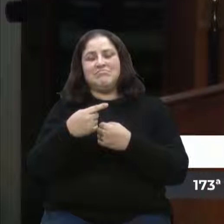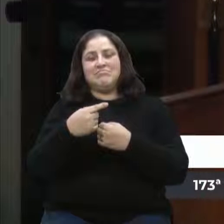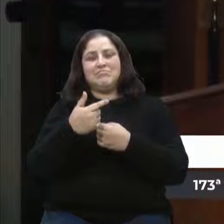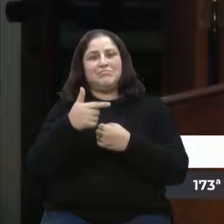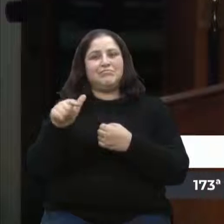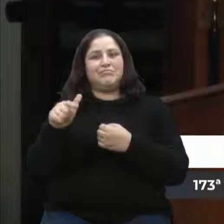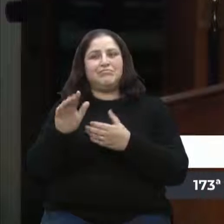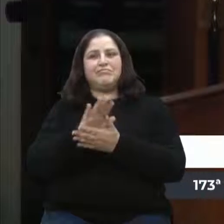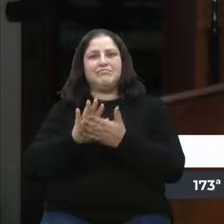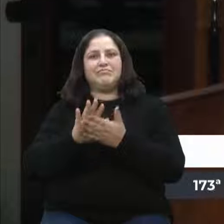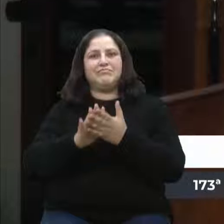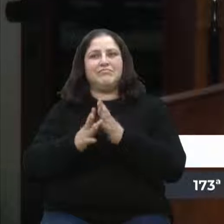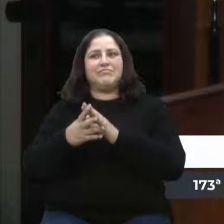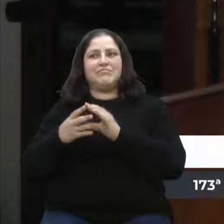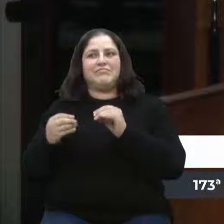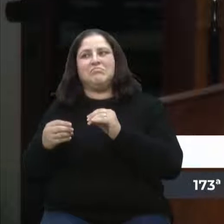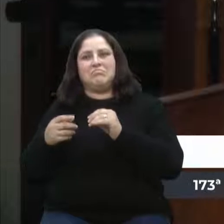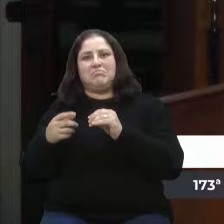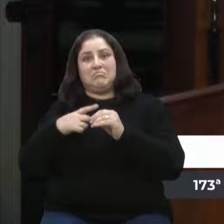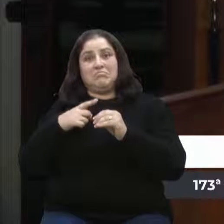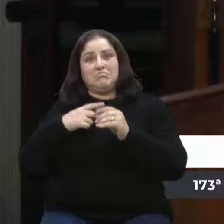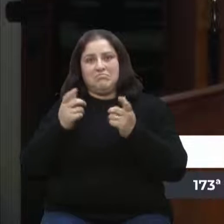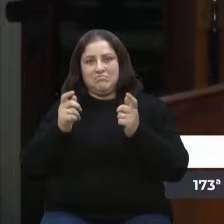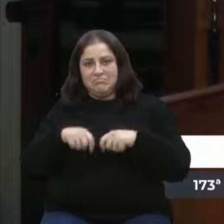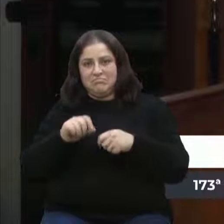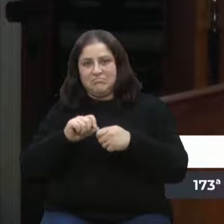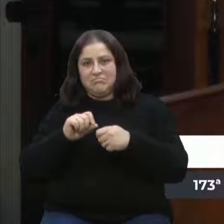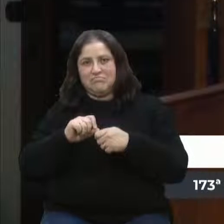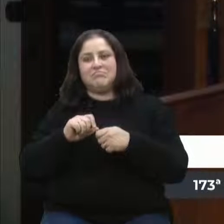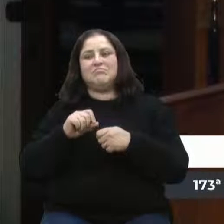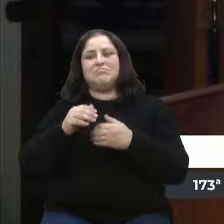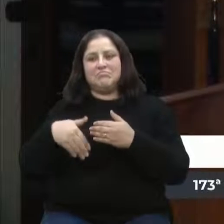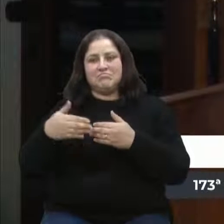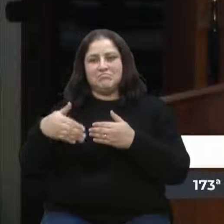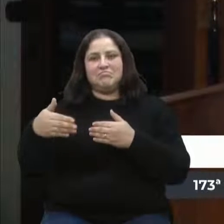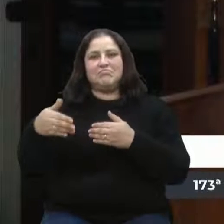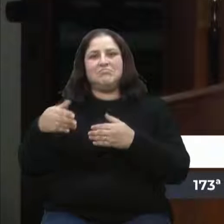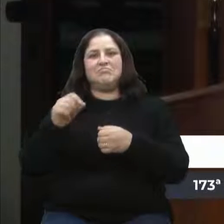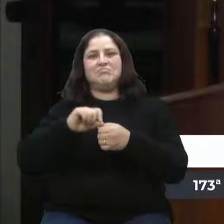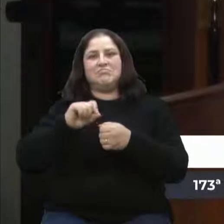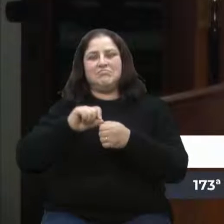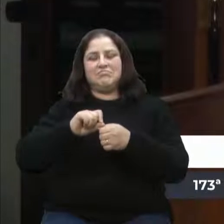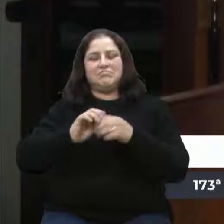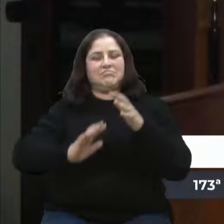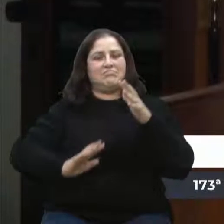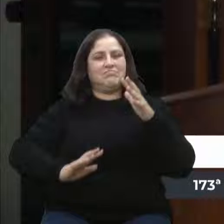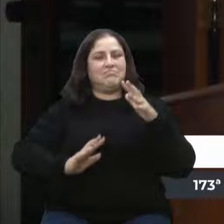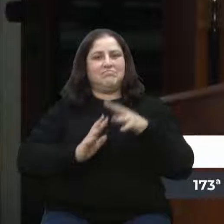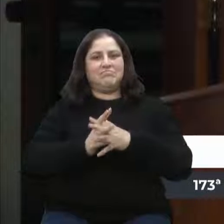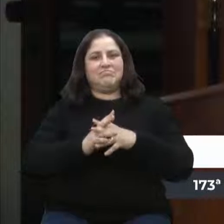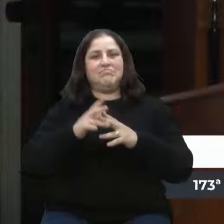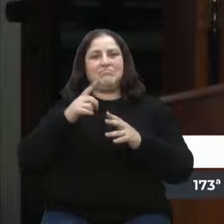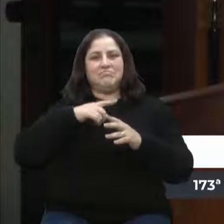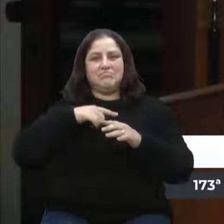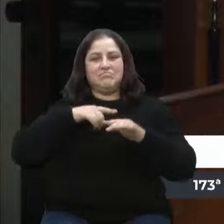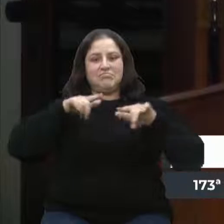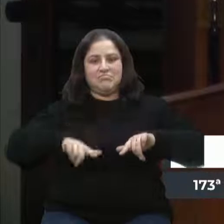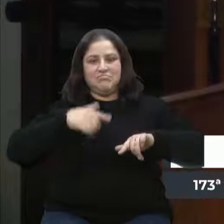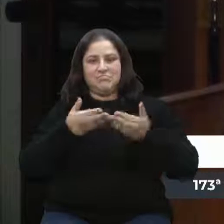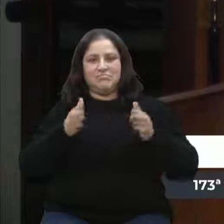tudo aquilo que lhe é possível fazer, está fazendo e está fazendo o máximo. Então, nós teremos esse espaço, né? Ontem ele